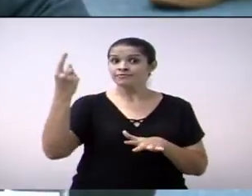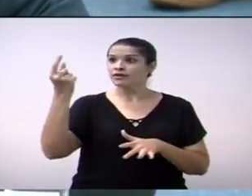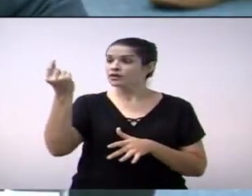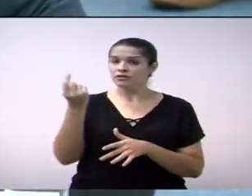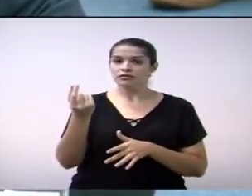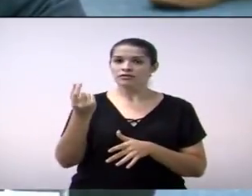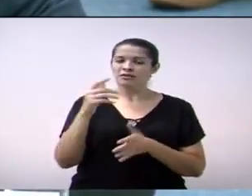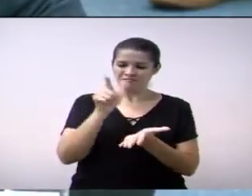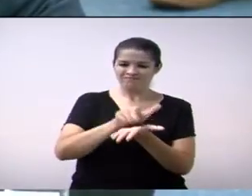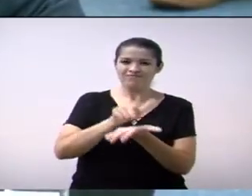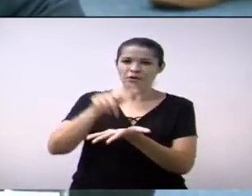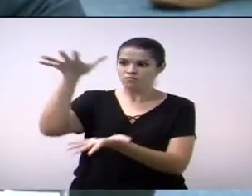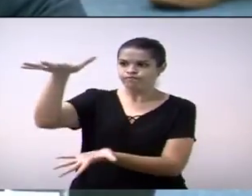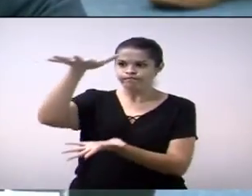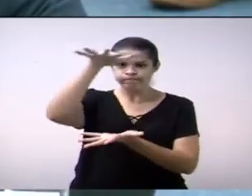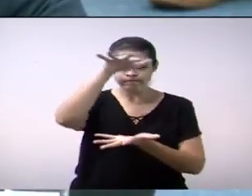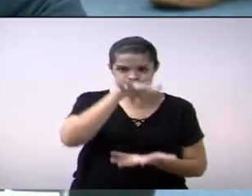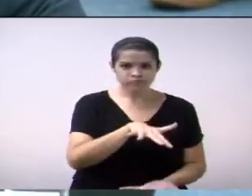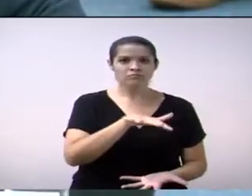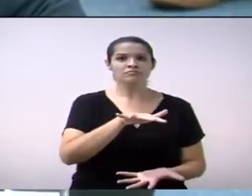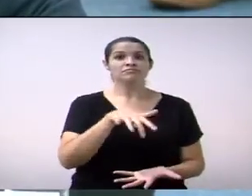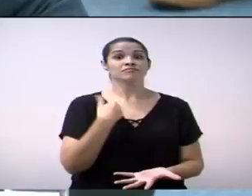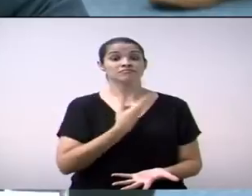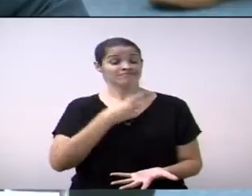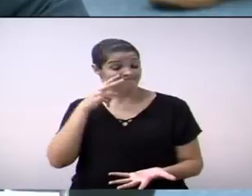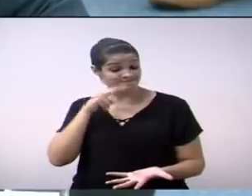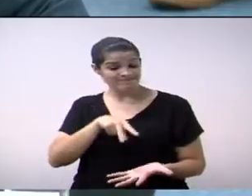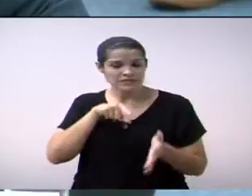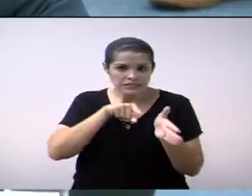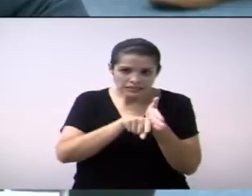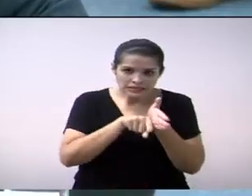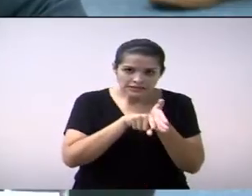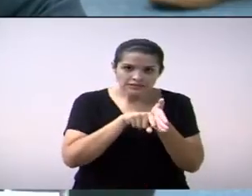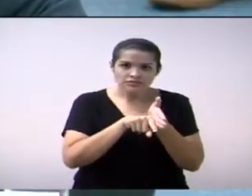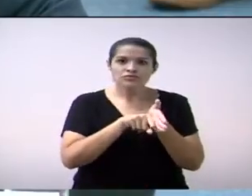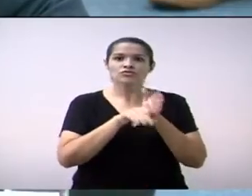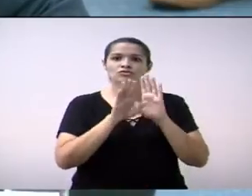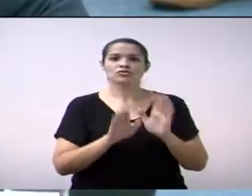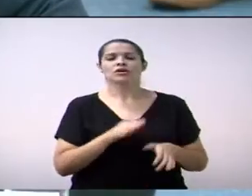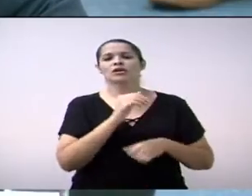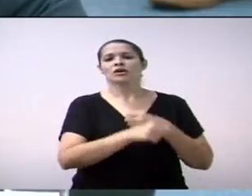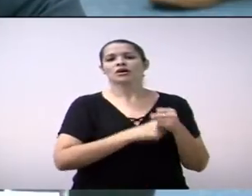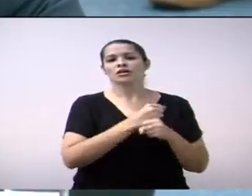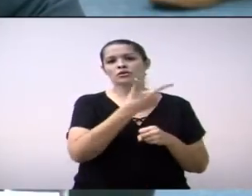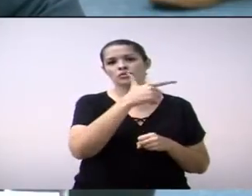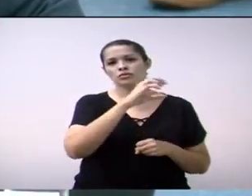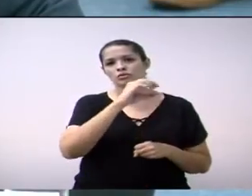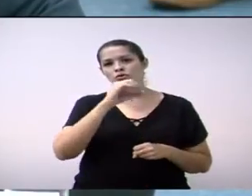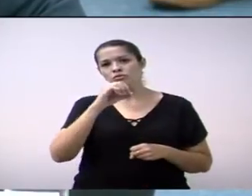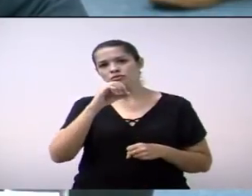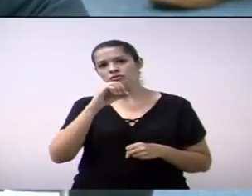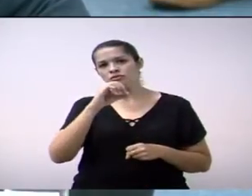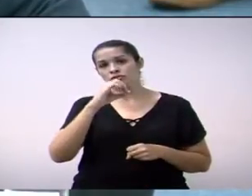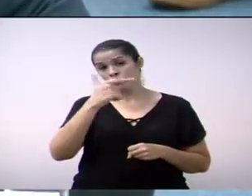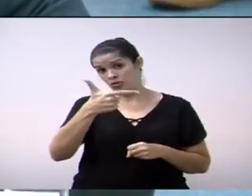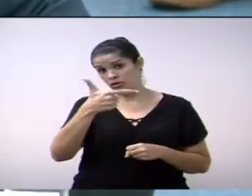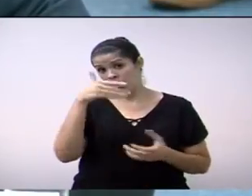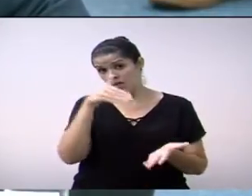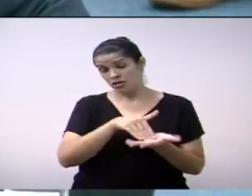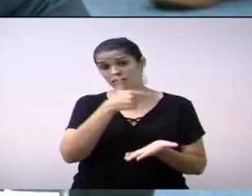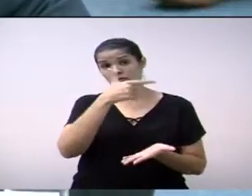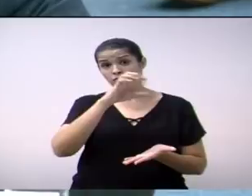APRs, Autorização de Aplicações e Resgates, compreendidas entre os anos de 2002 e 2016. A